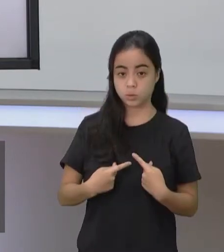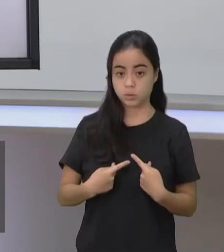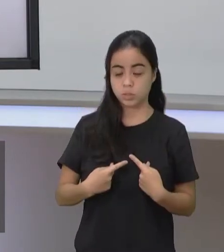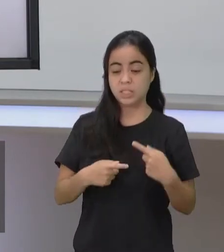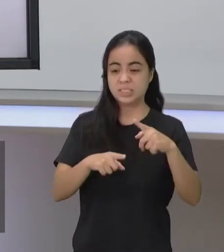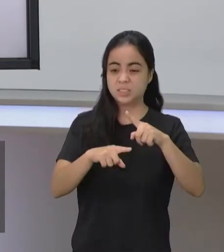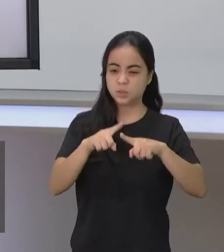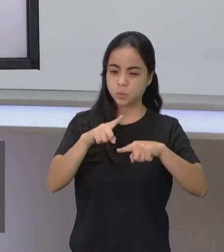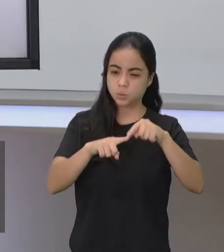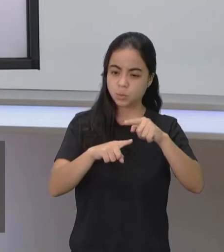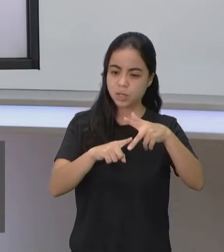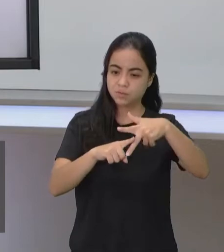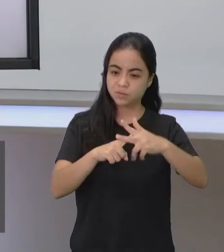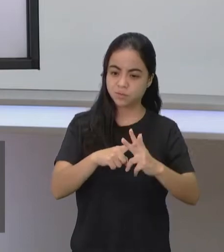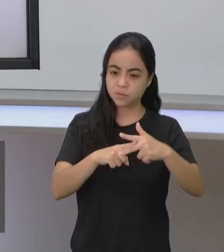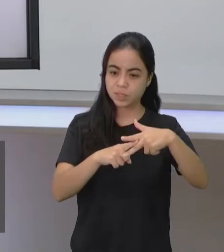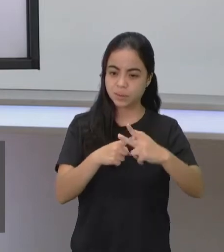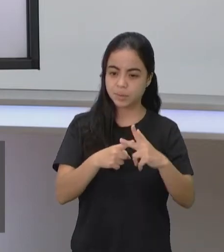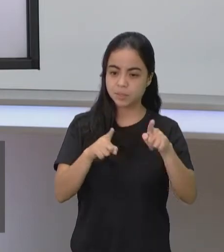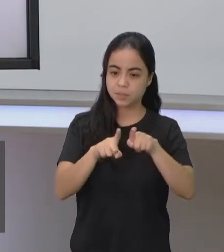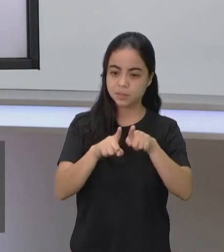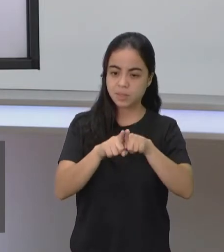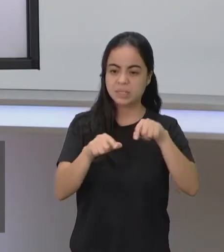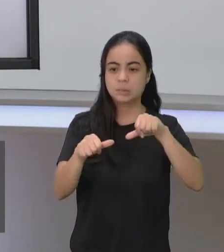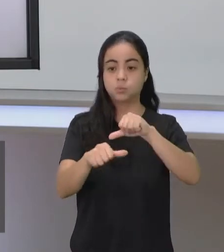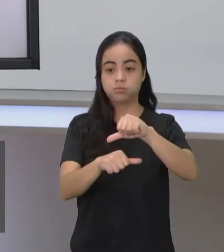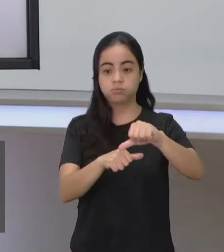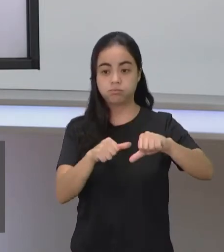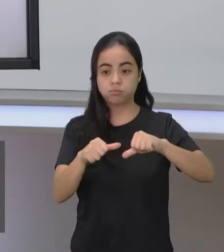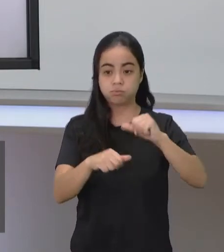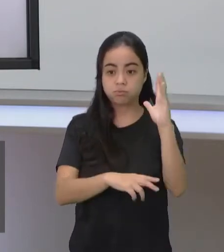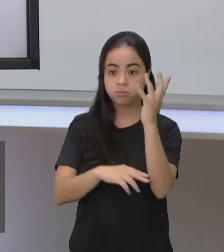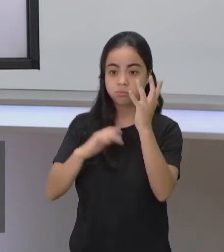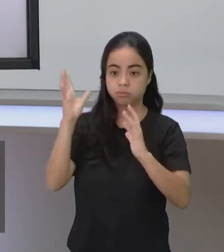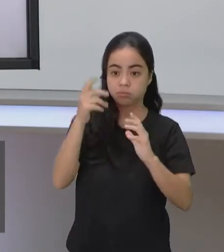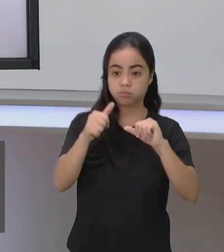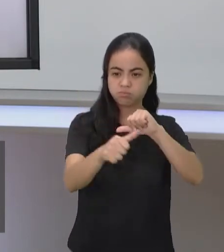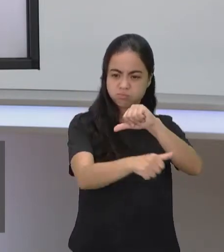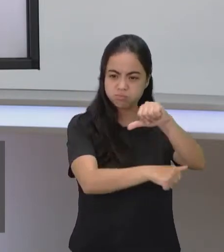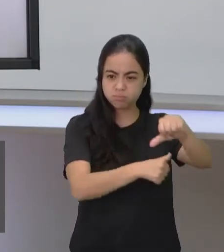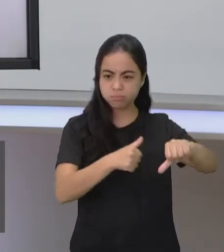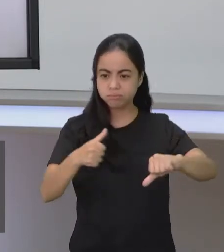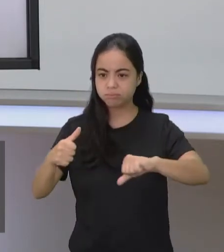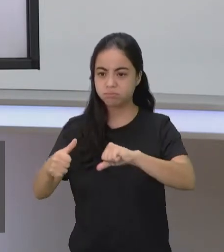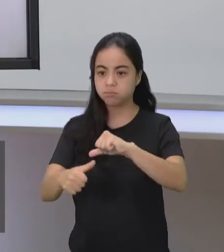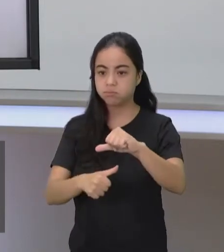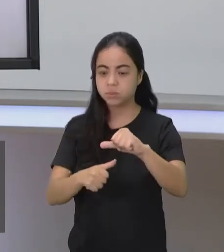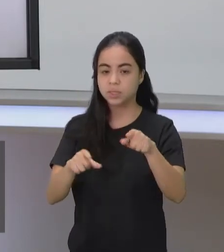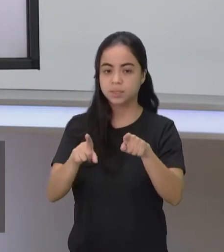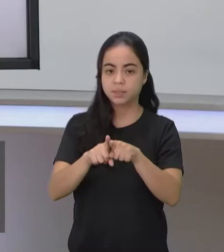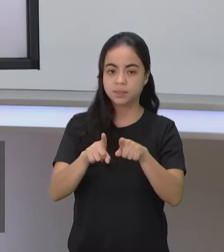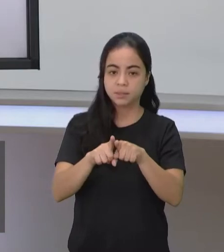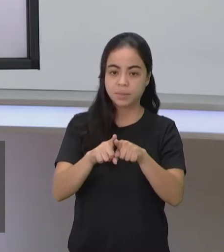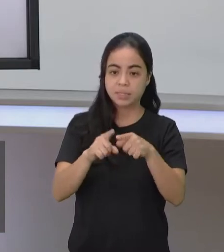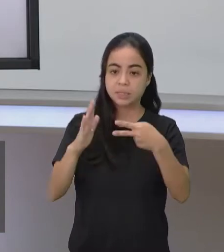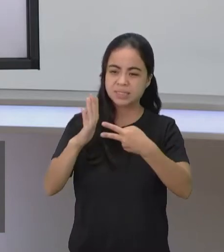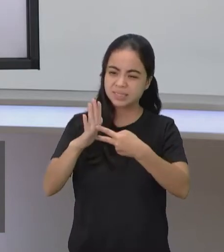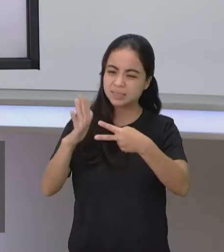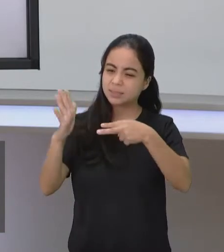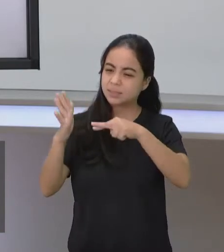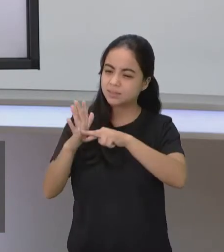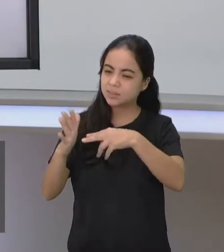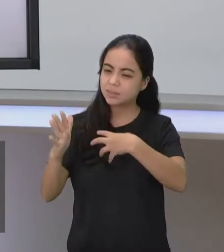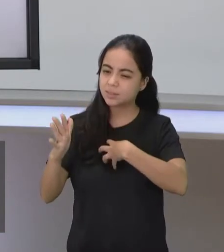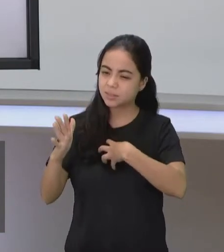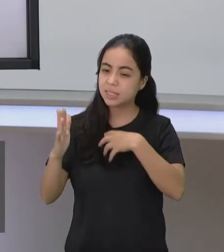de ferramentas, de modificação do meio ambiente no grau que a gente faz, essa questão de significados